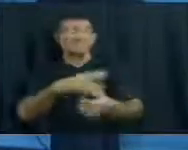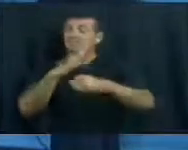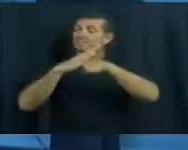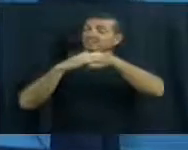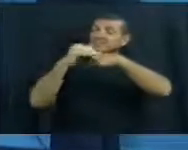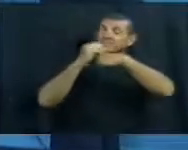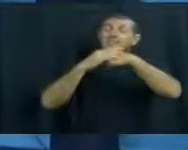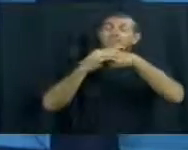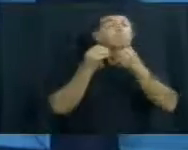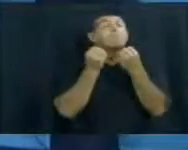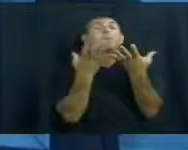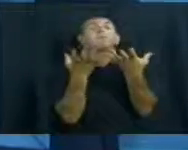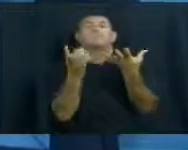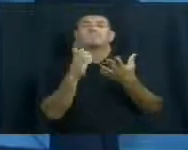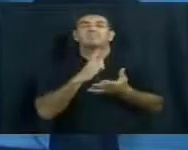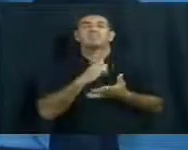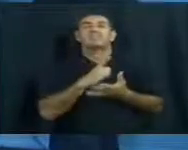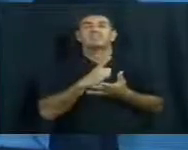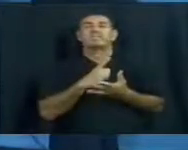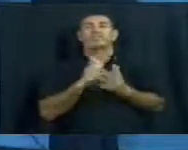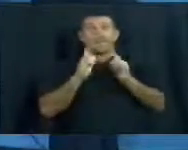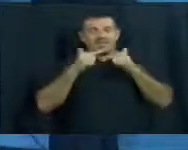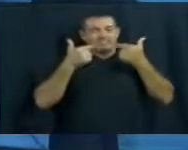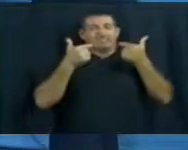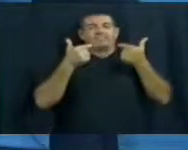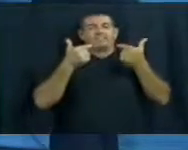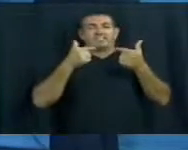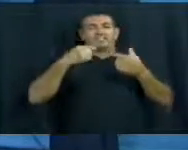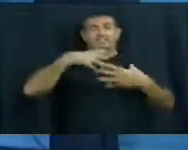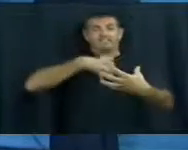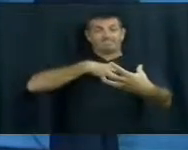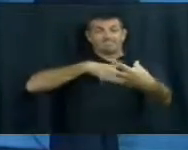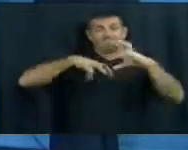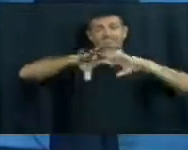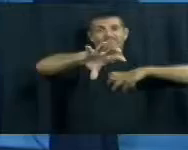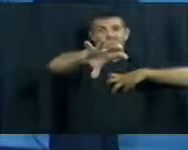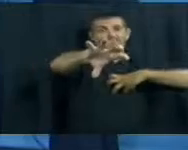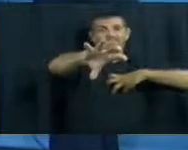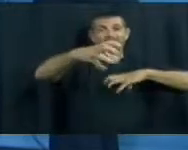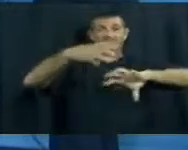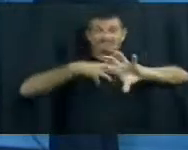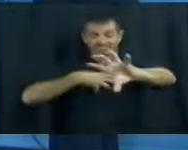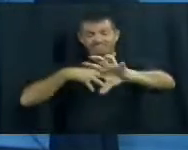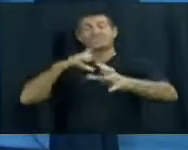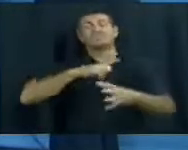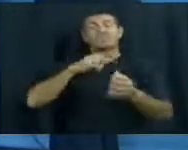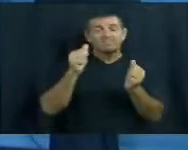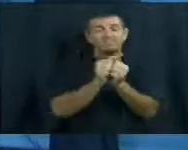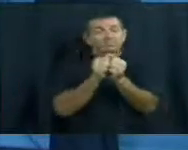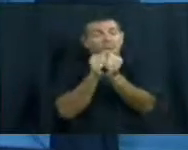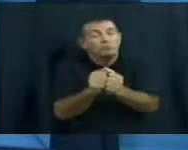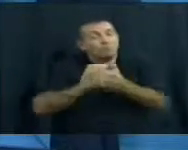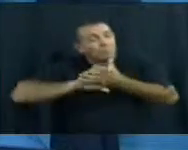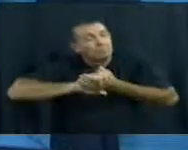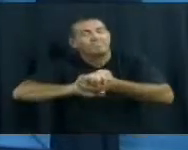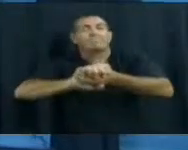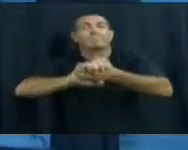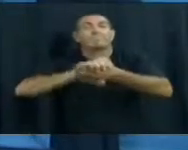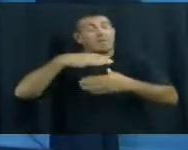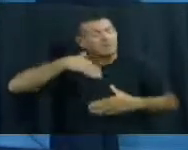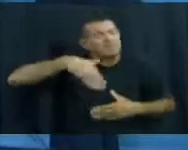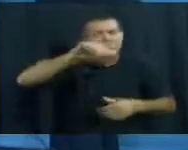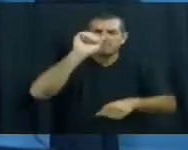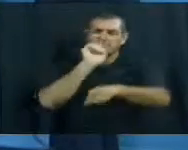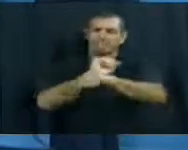carinho, conforto, empatia e muita esperança e fé. Muitas mãos dadas para